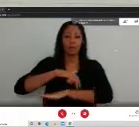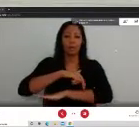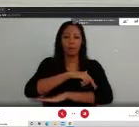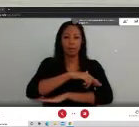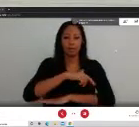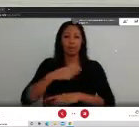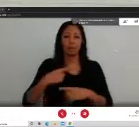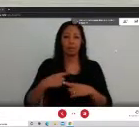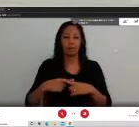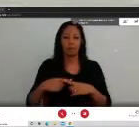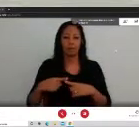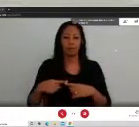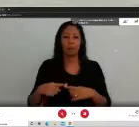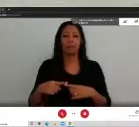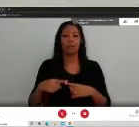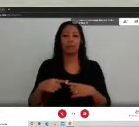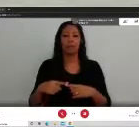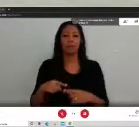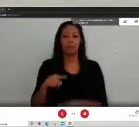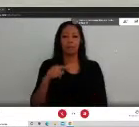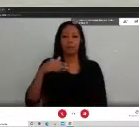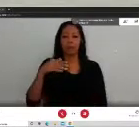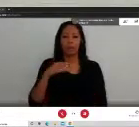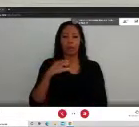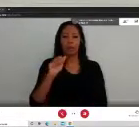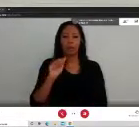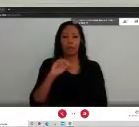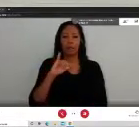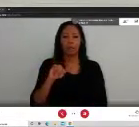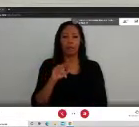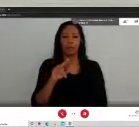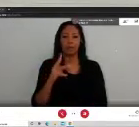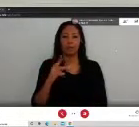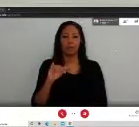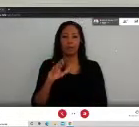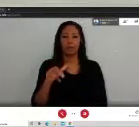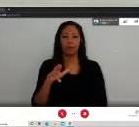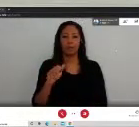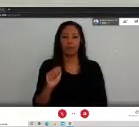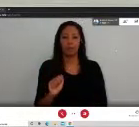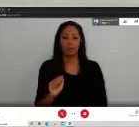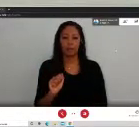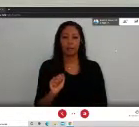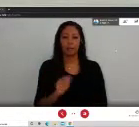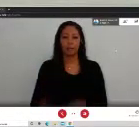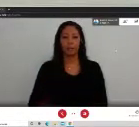Verde, localizado no bairro de Cajupiranga, nesta cidade.